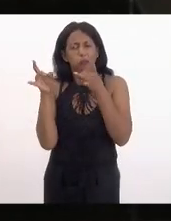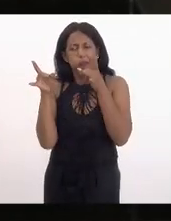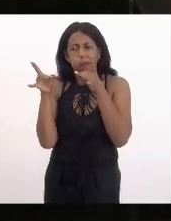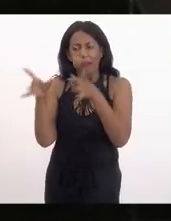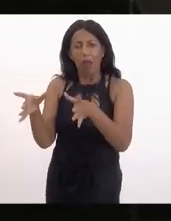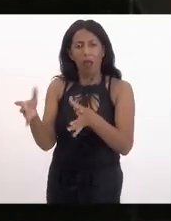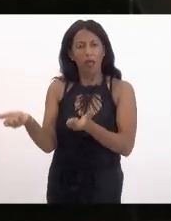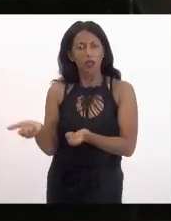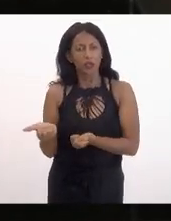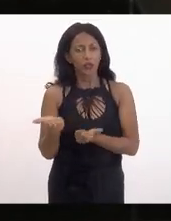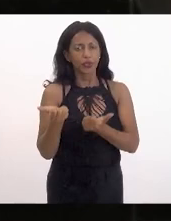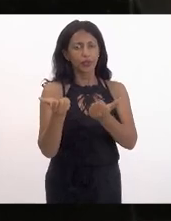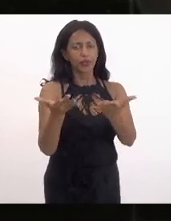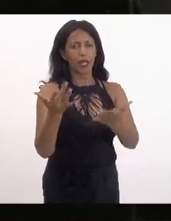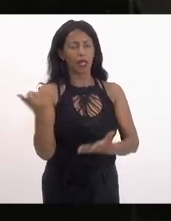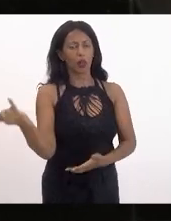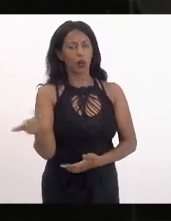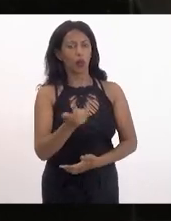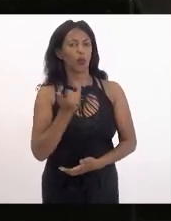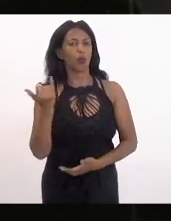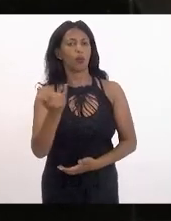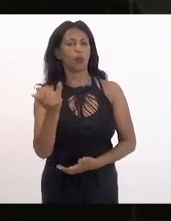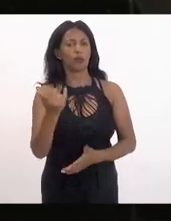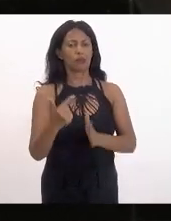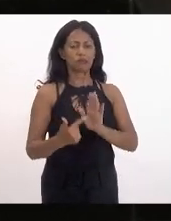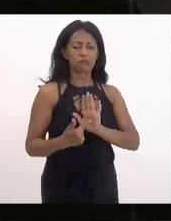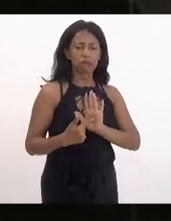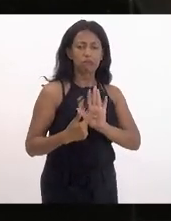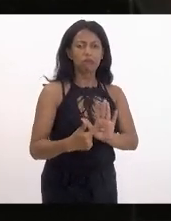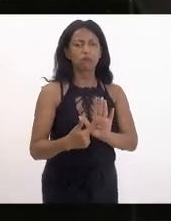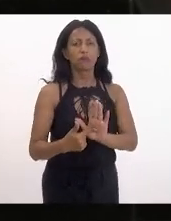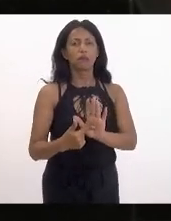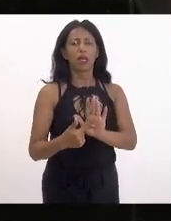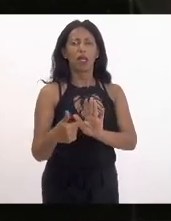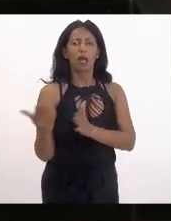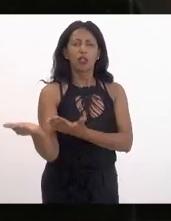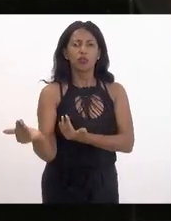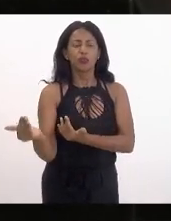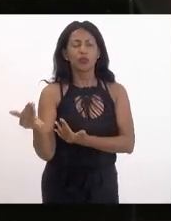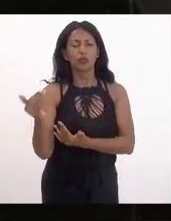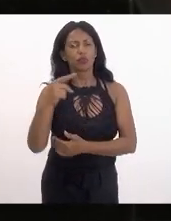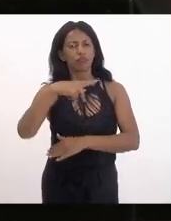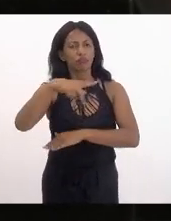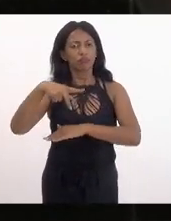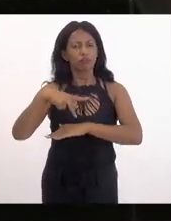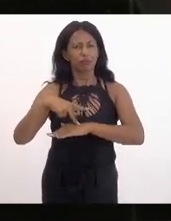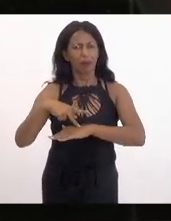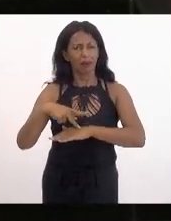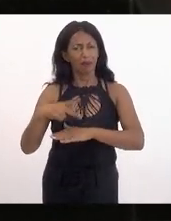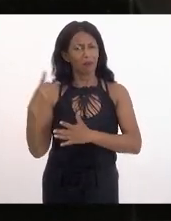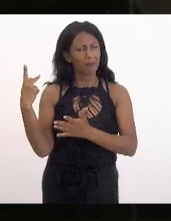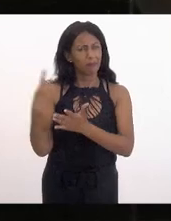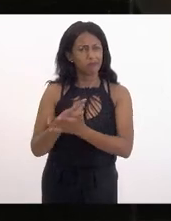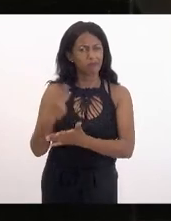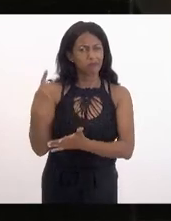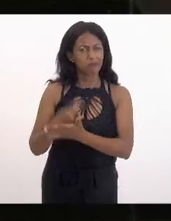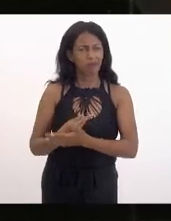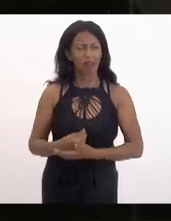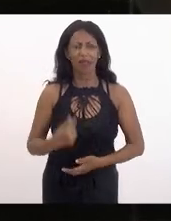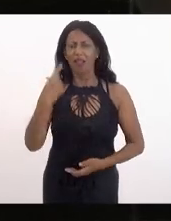mão de oferecer a oportunidade de aprendizado a juventude desse país é um absurdo isso